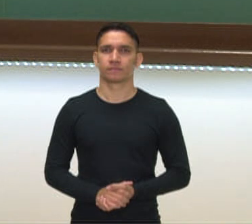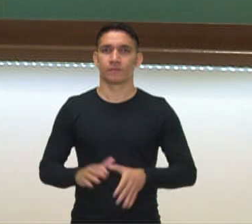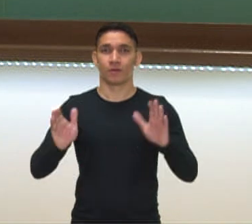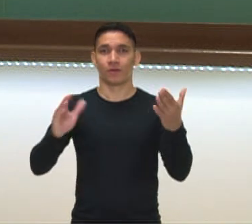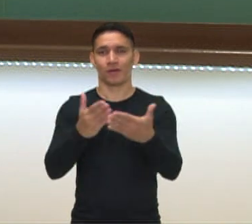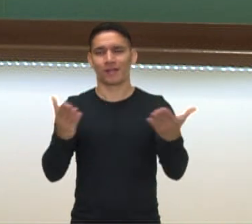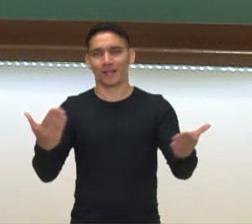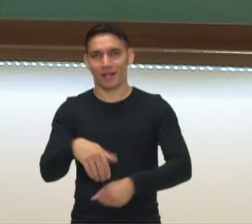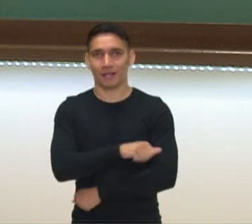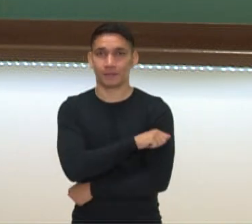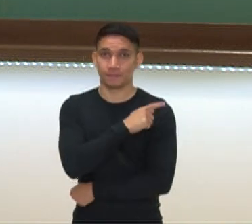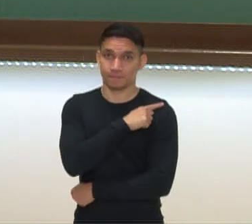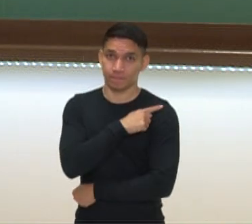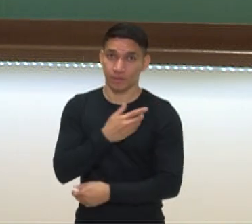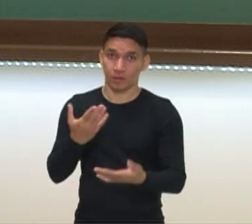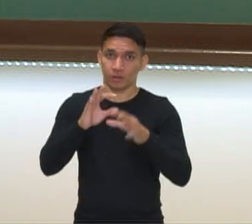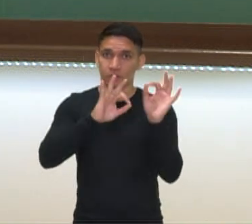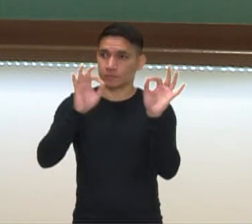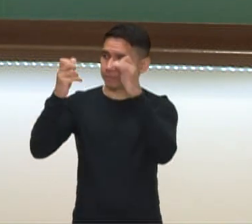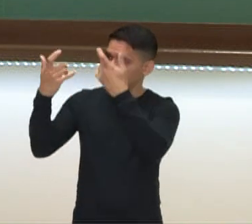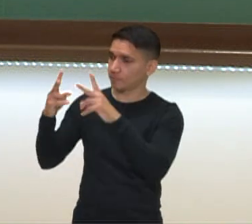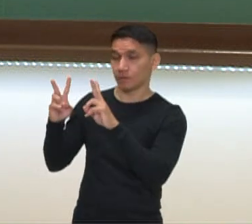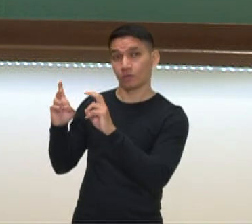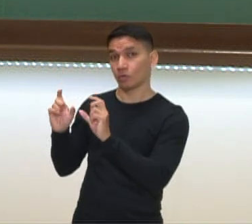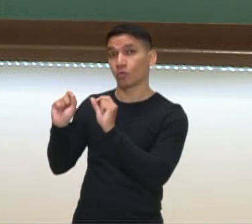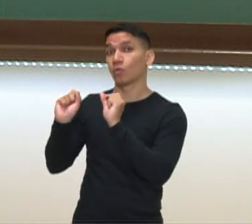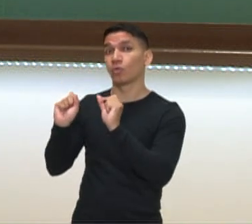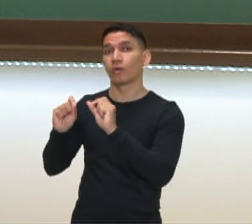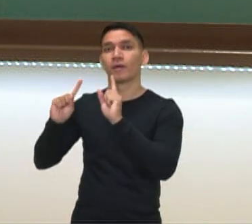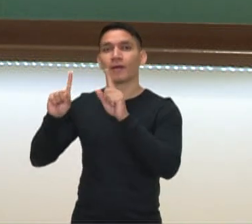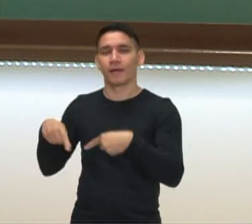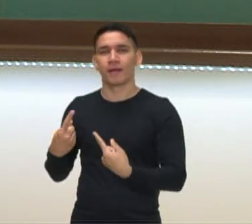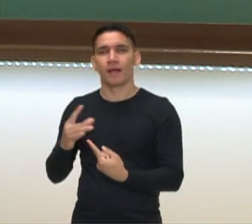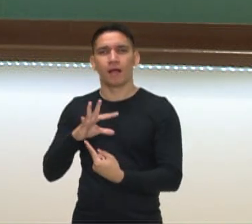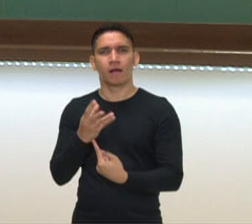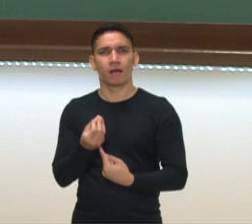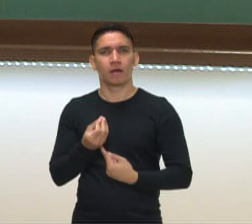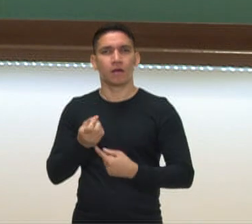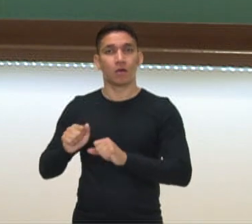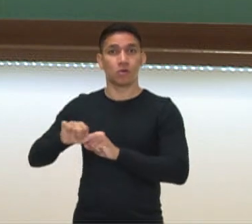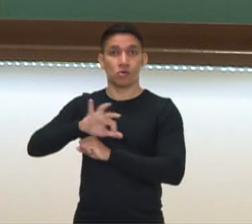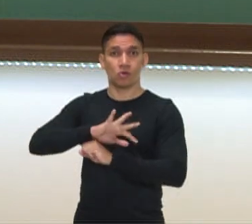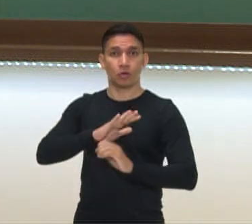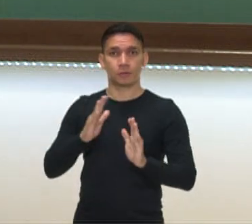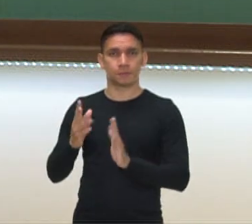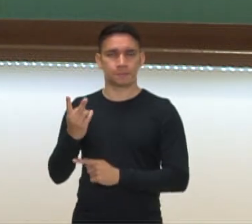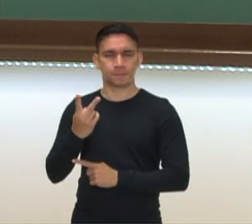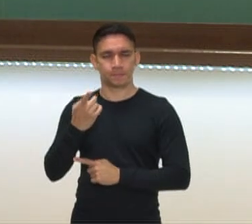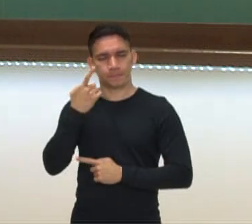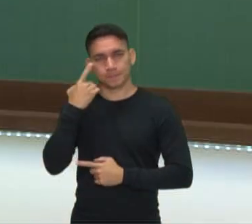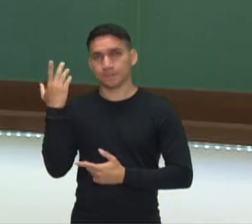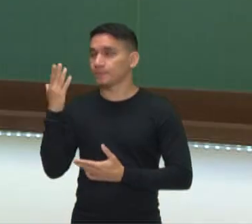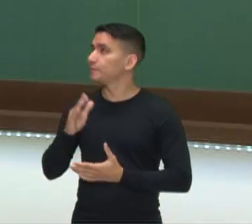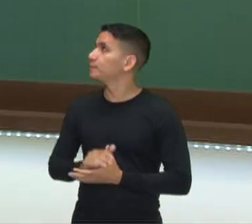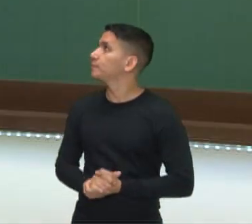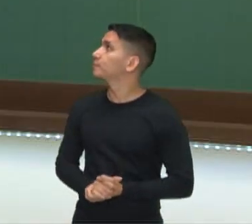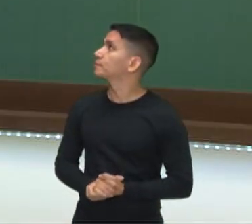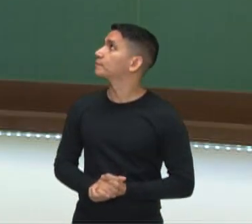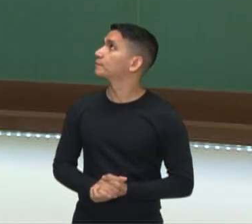Olá, estudantes da primeira série. Nesse vídeo vamos falar sobre arte romana, parte 2.